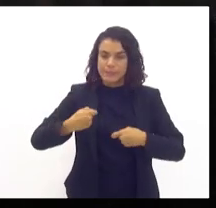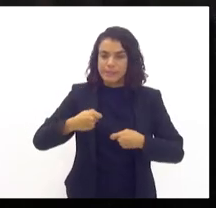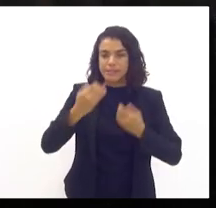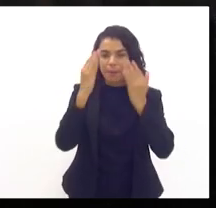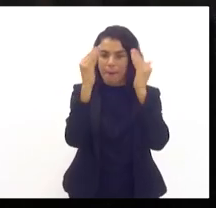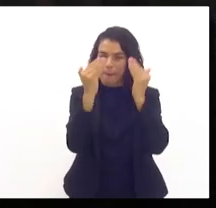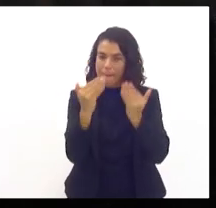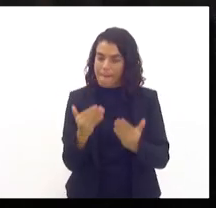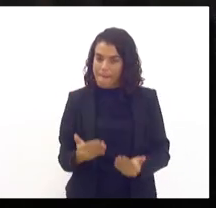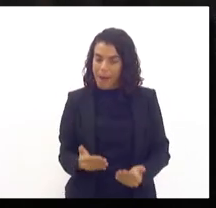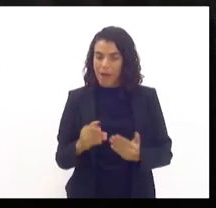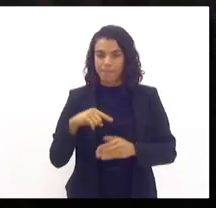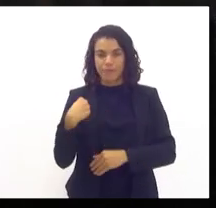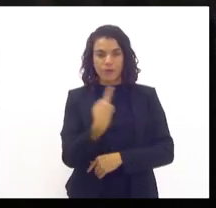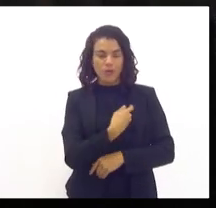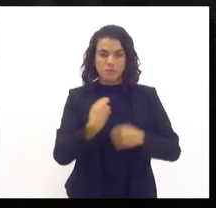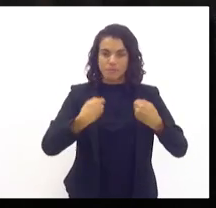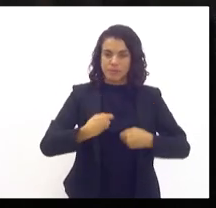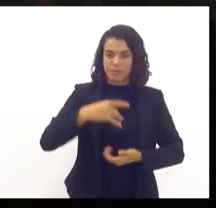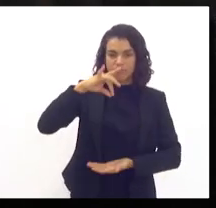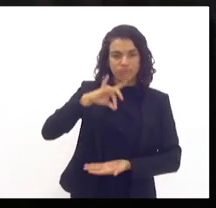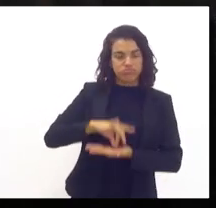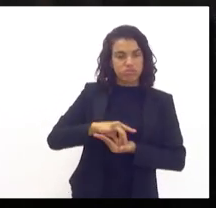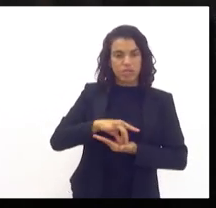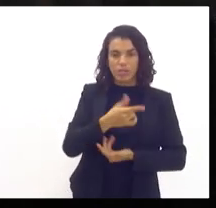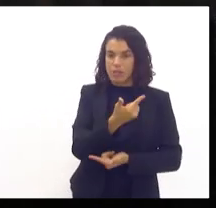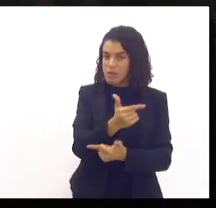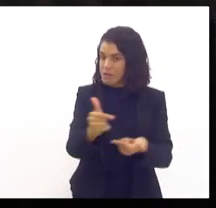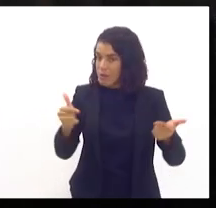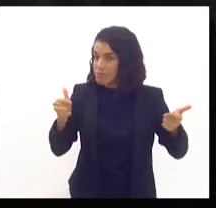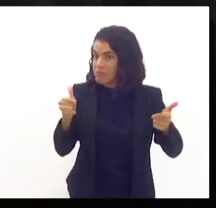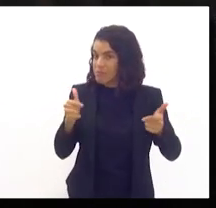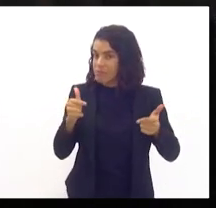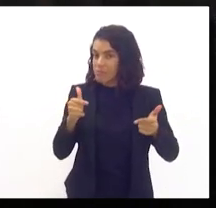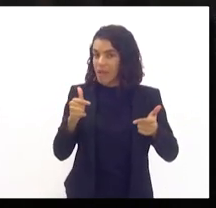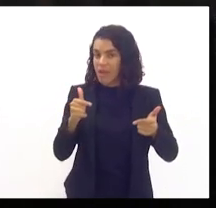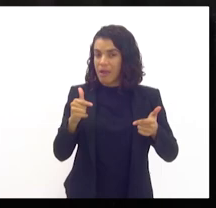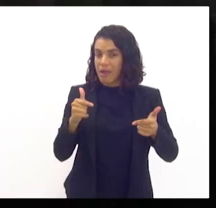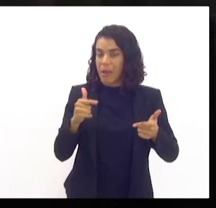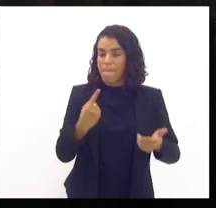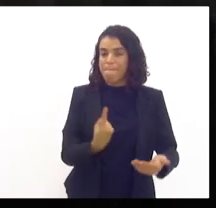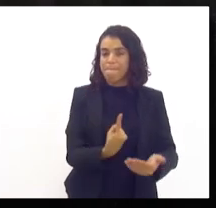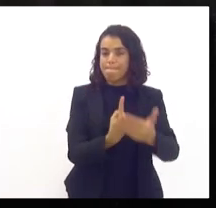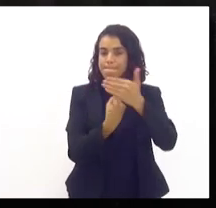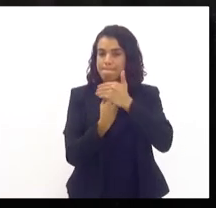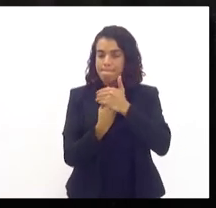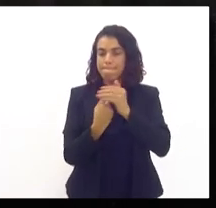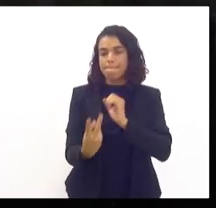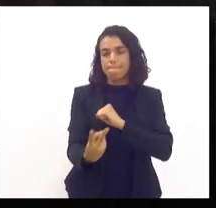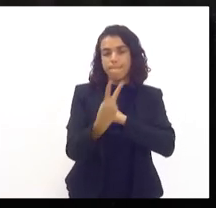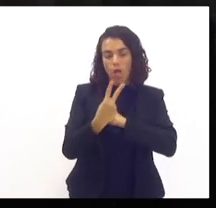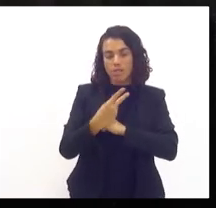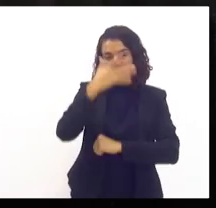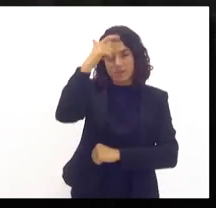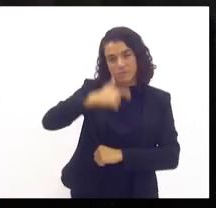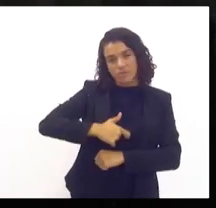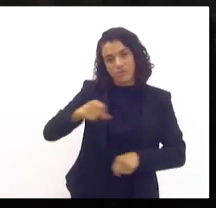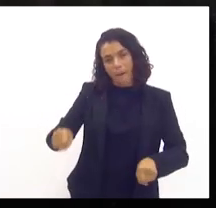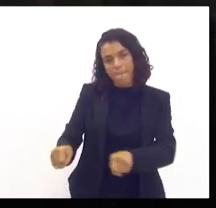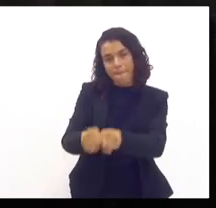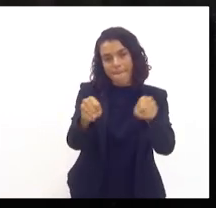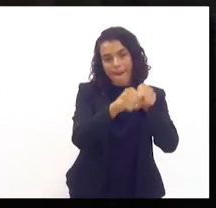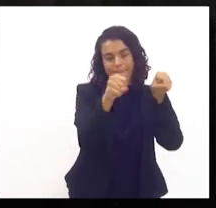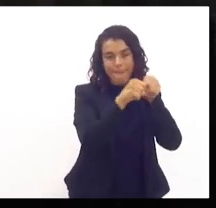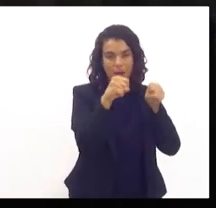revistas. Precisamos afirmar que não haverá anistia a quem tentou destruir nossa